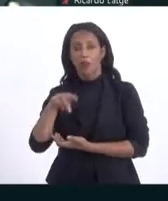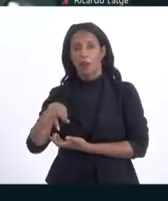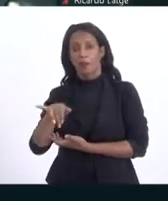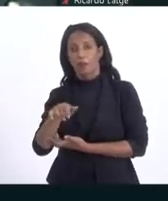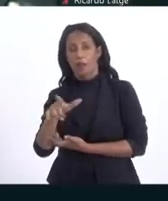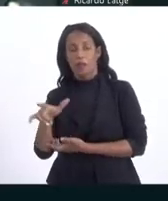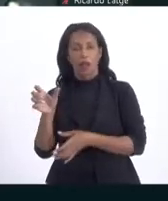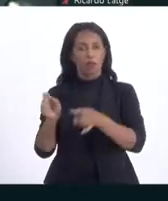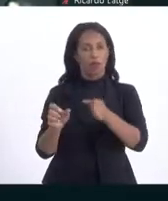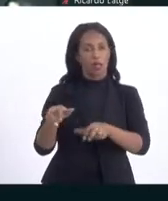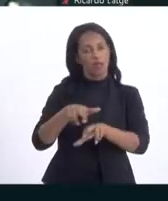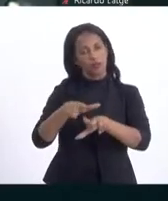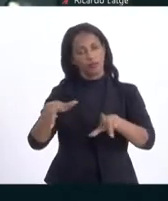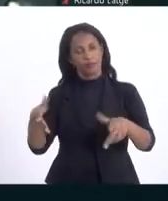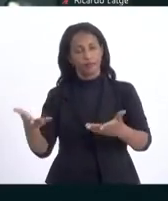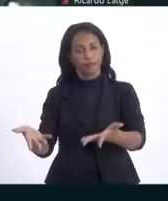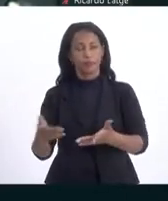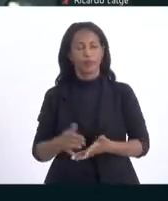aconteceu,